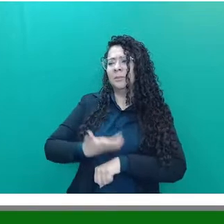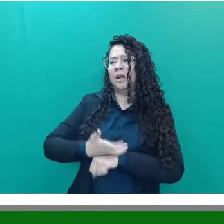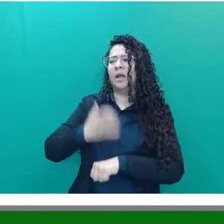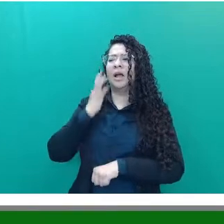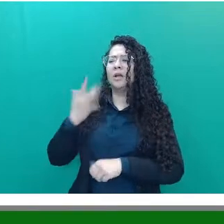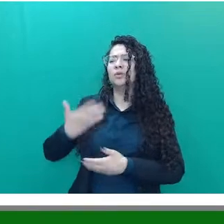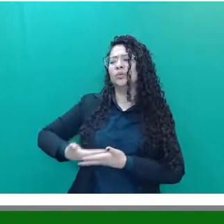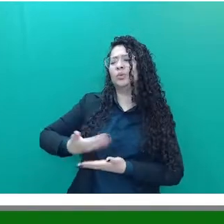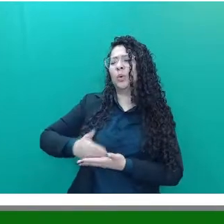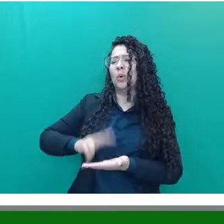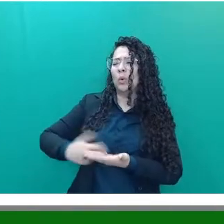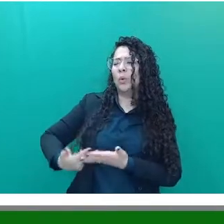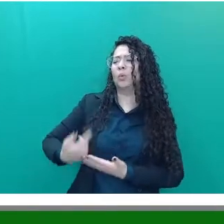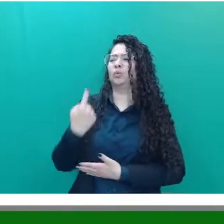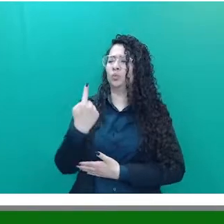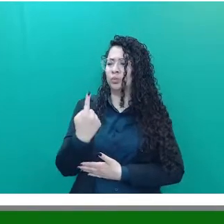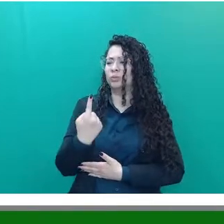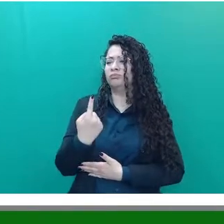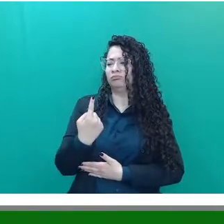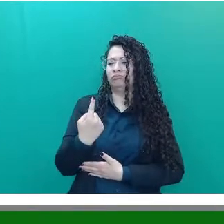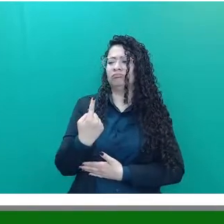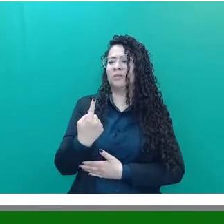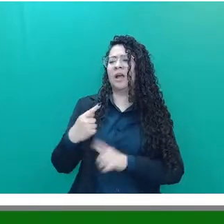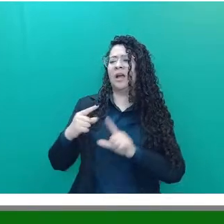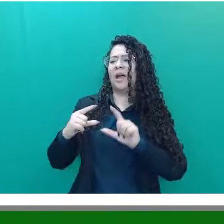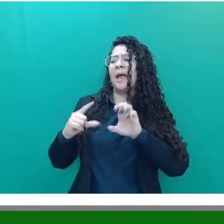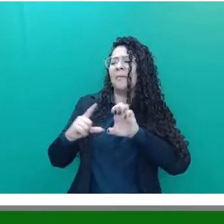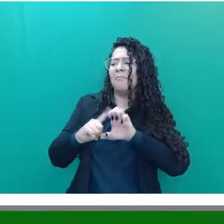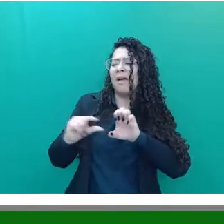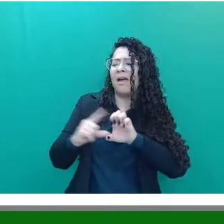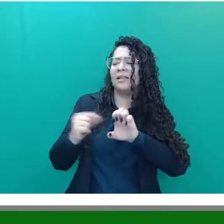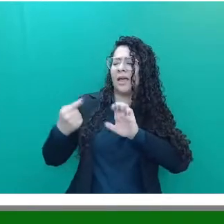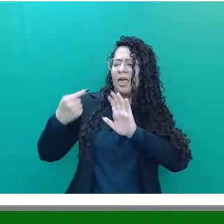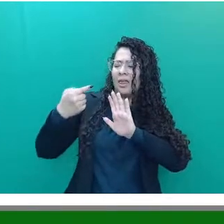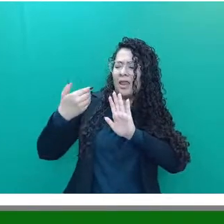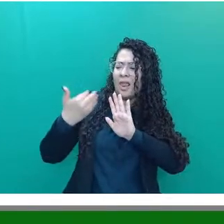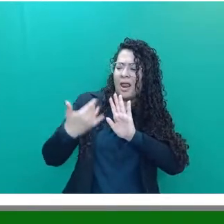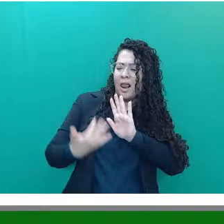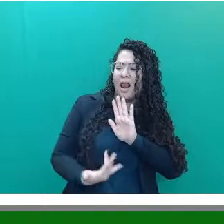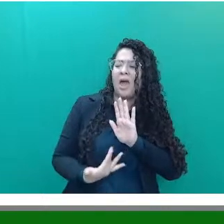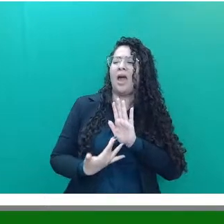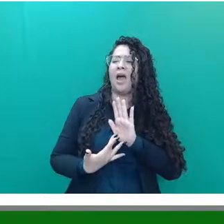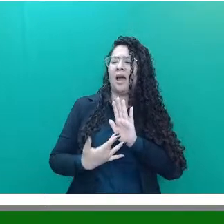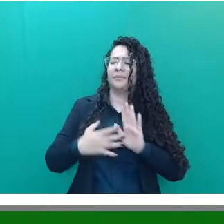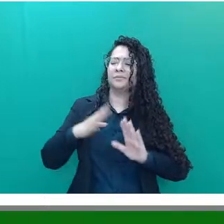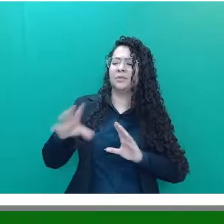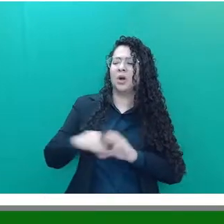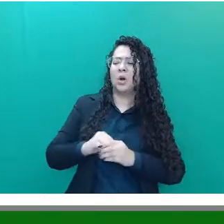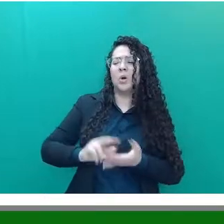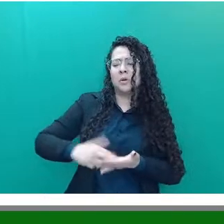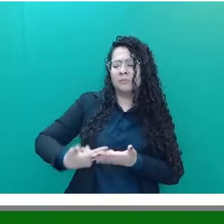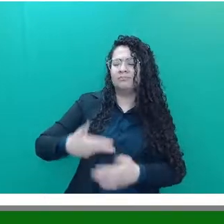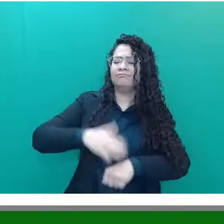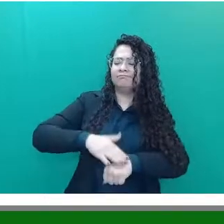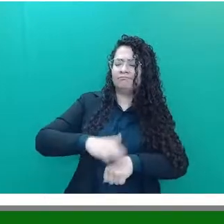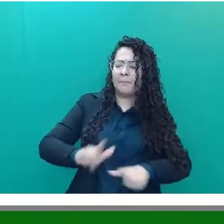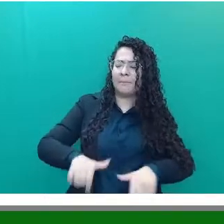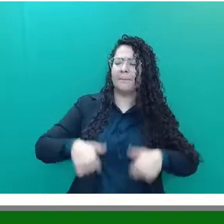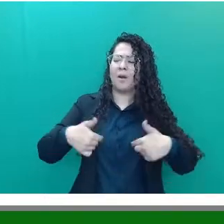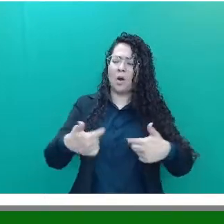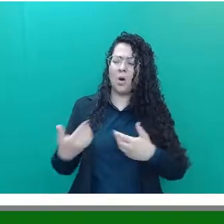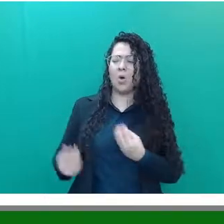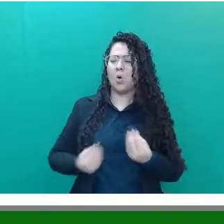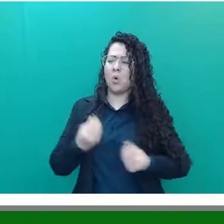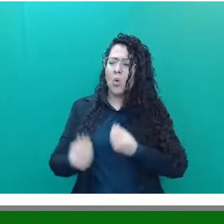abordagens teóricas, e a cada abordagem a gente tem um projetinho de tradução que eles aplicam e pensam como fazer...